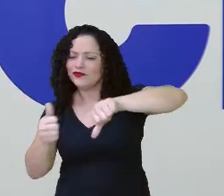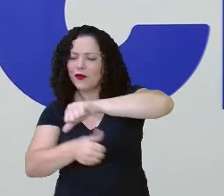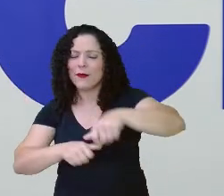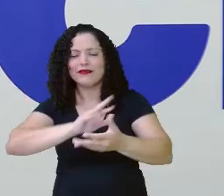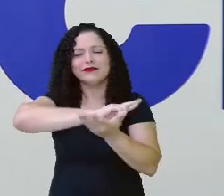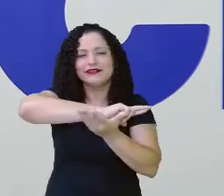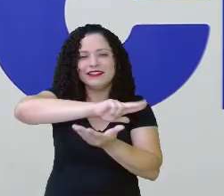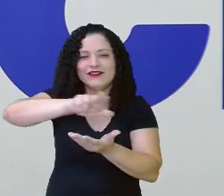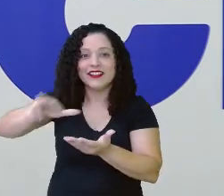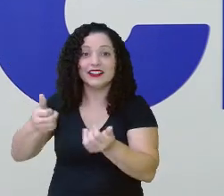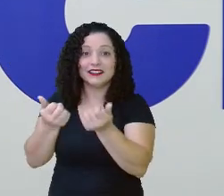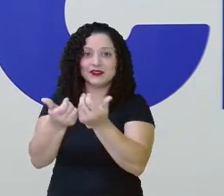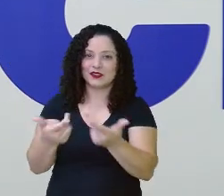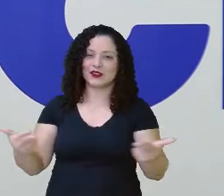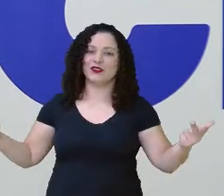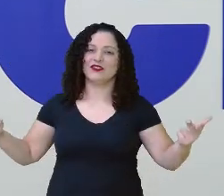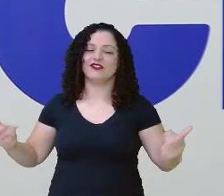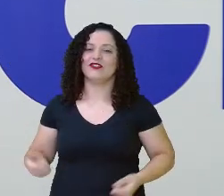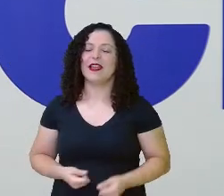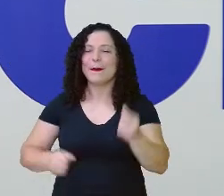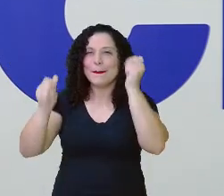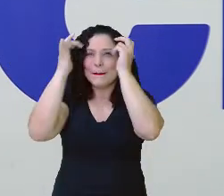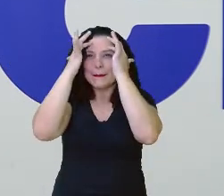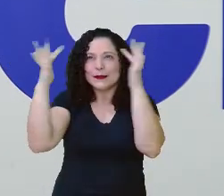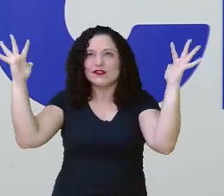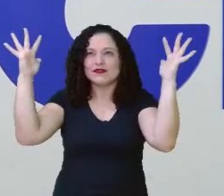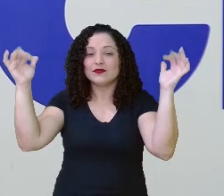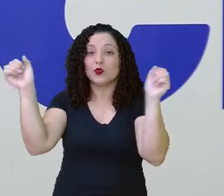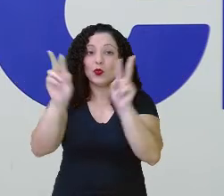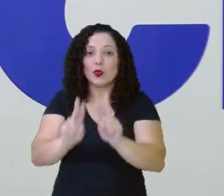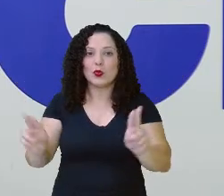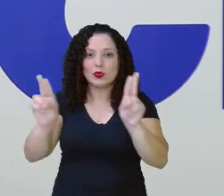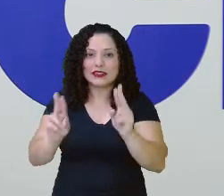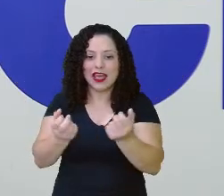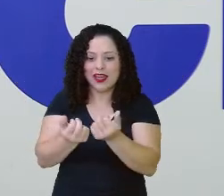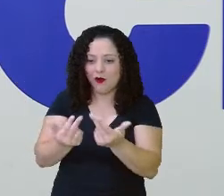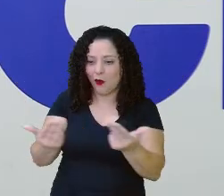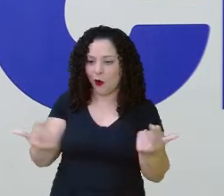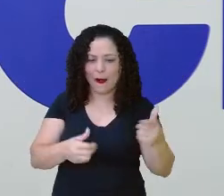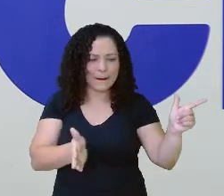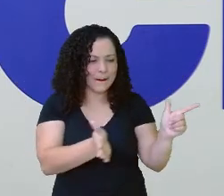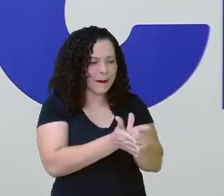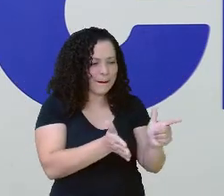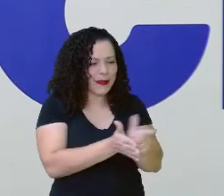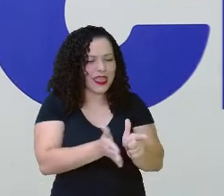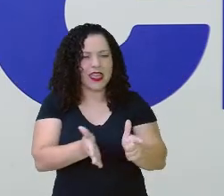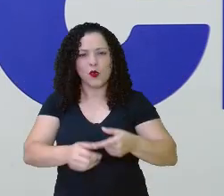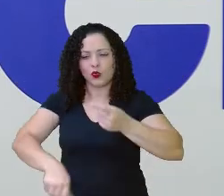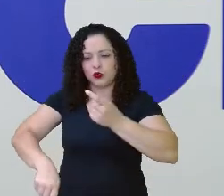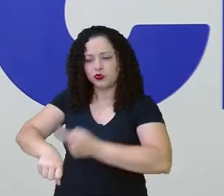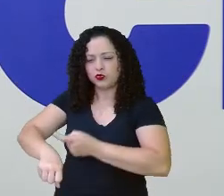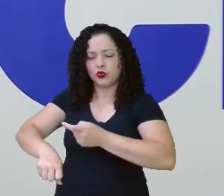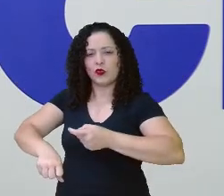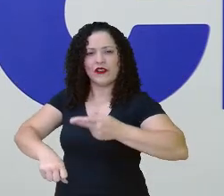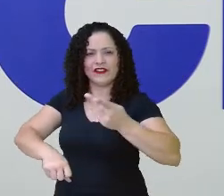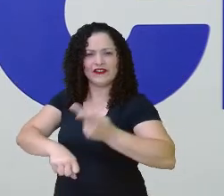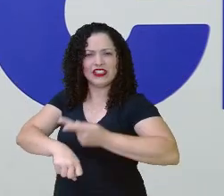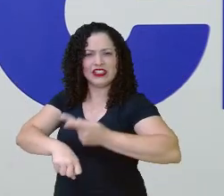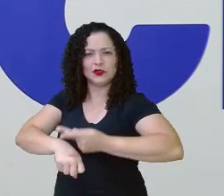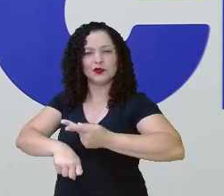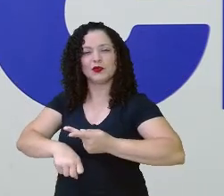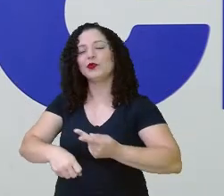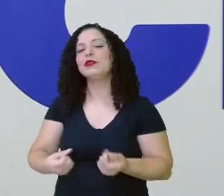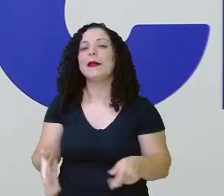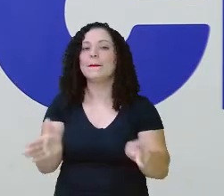diversas utilidades. Imagina se a gente utilizar as outras coisas, né? Papelão, vidro,